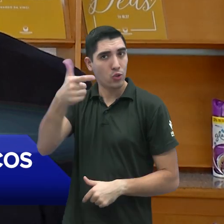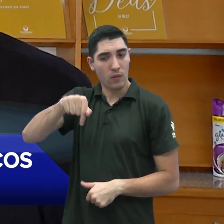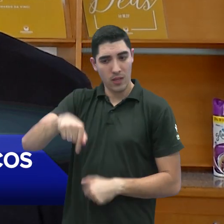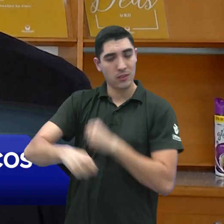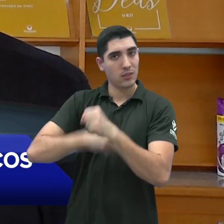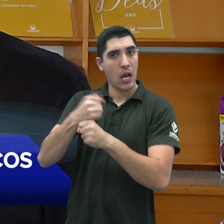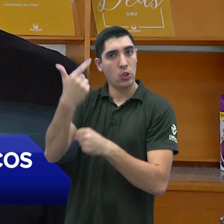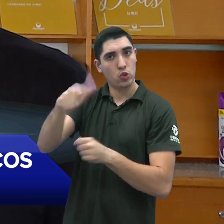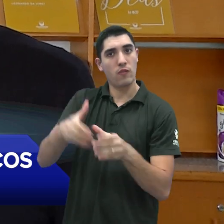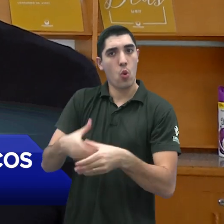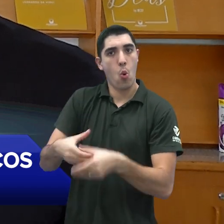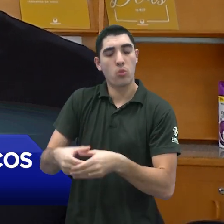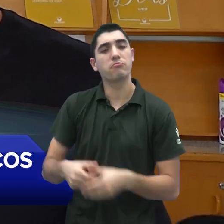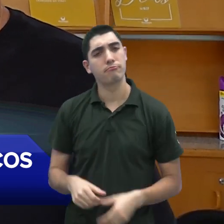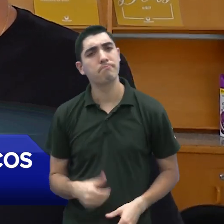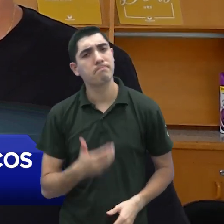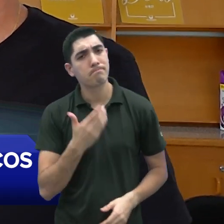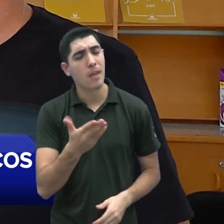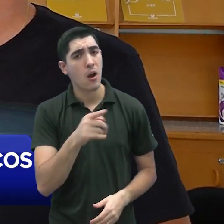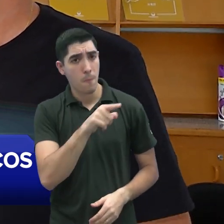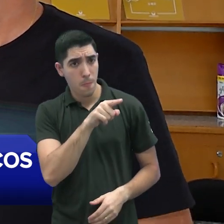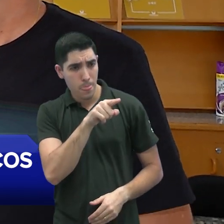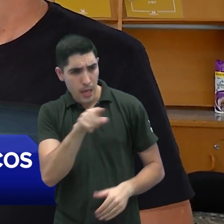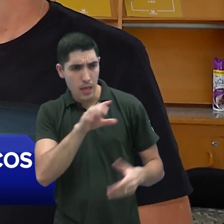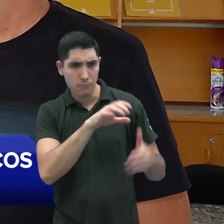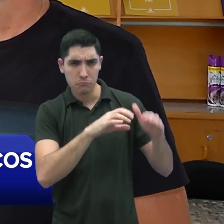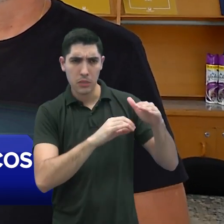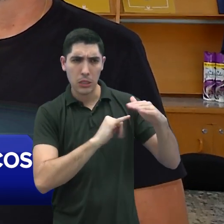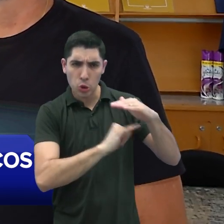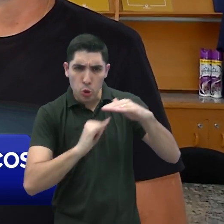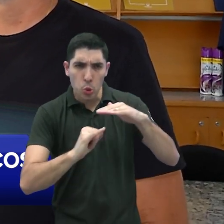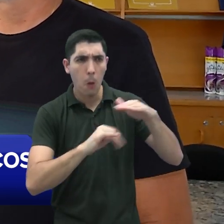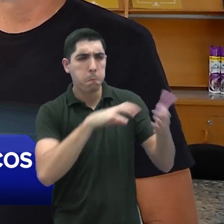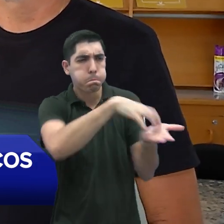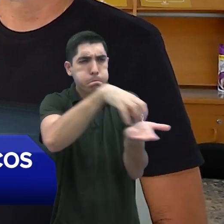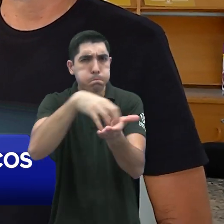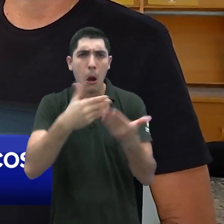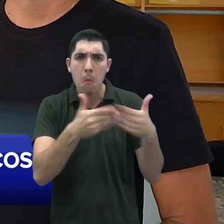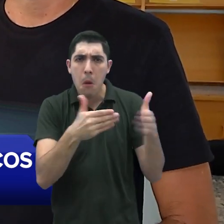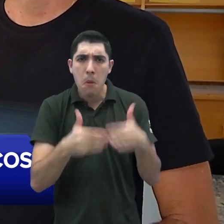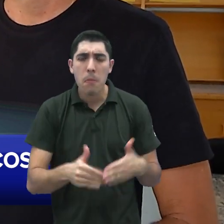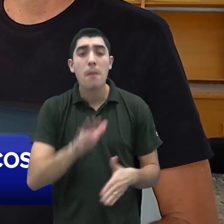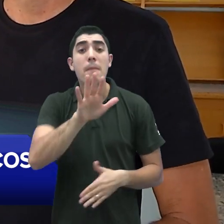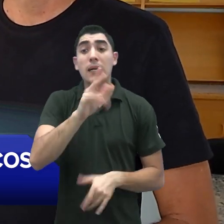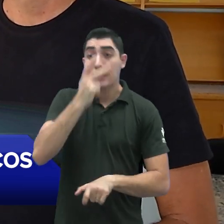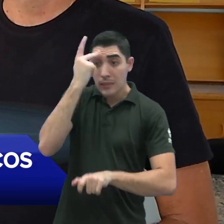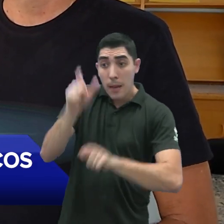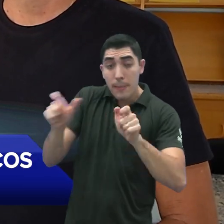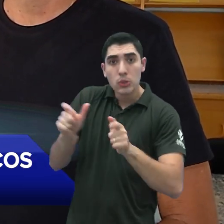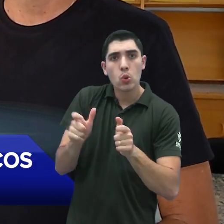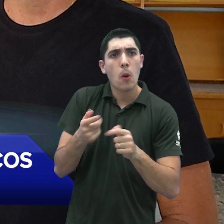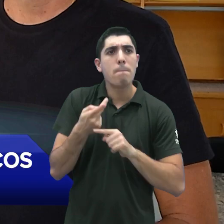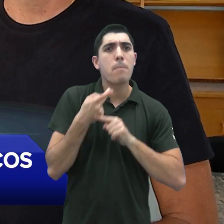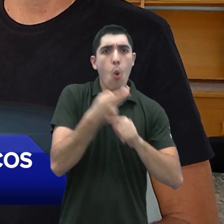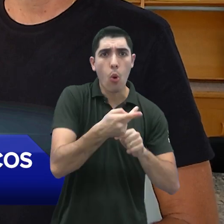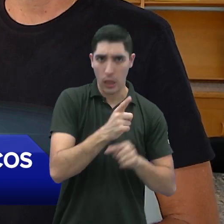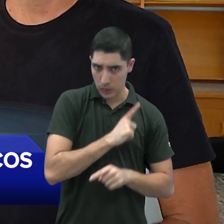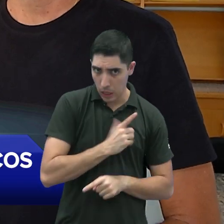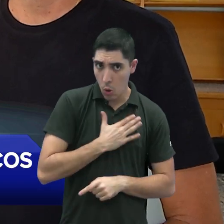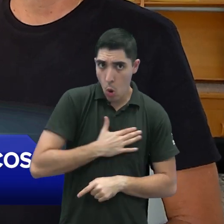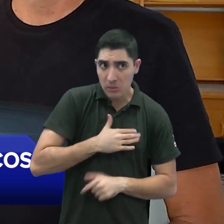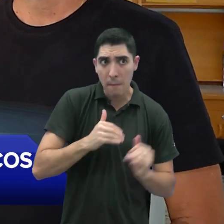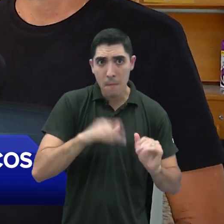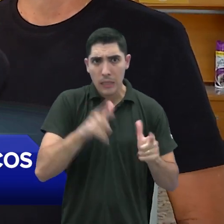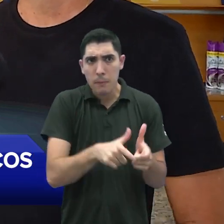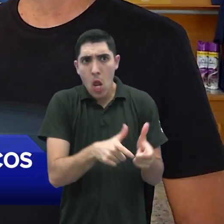ano. Então, se as instituições estão abrindo concurso, como ficam os concurseiros, né? A procura também está maior, o pessoal está aderindo, está